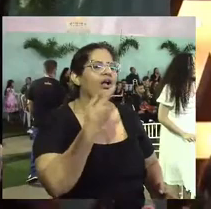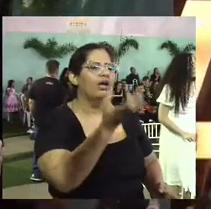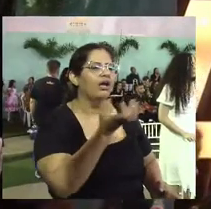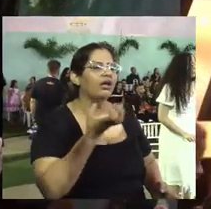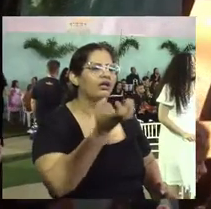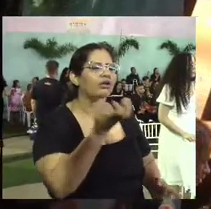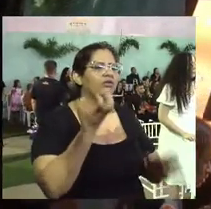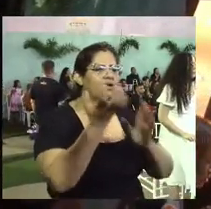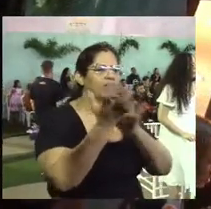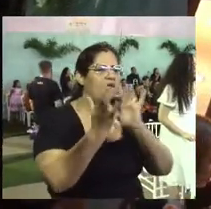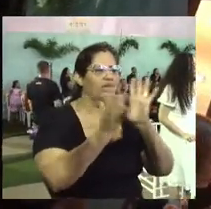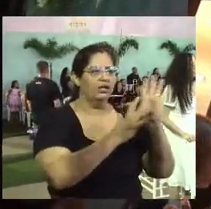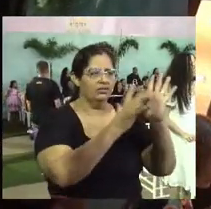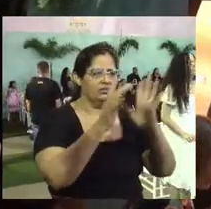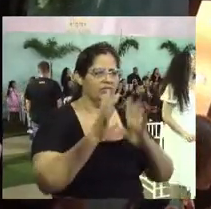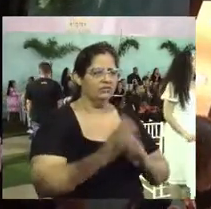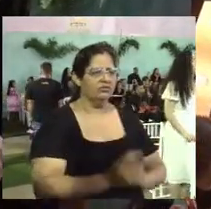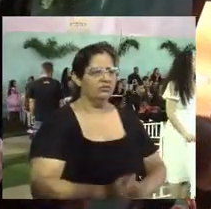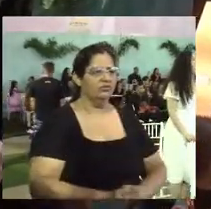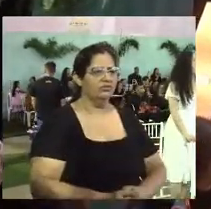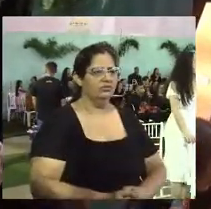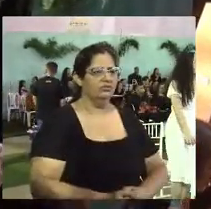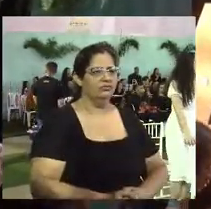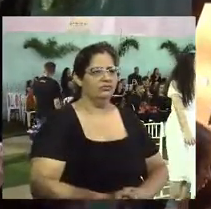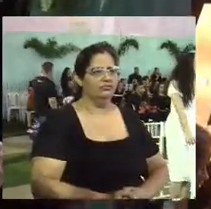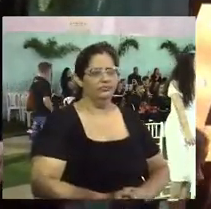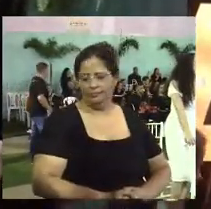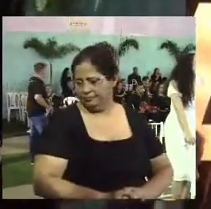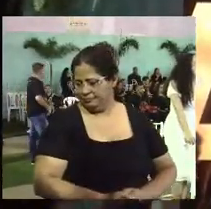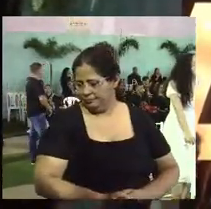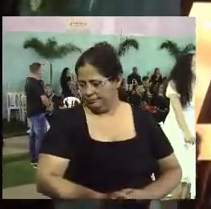eu quero Jesus eu quero Jesus